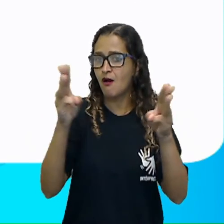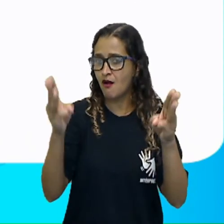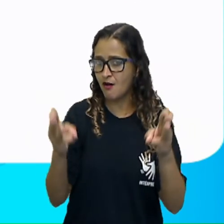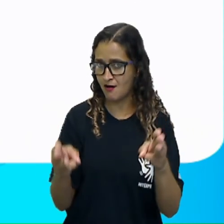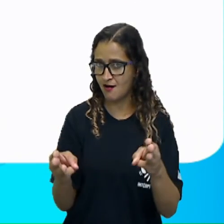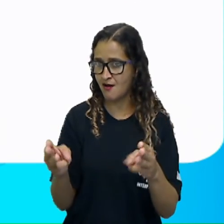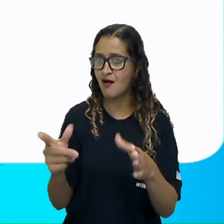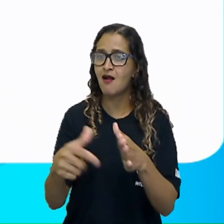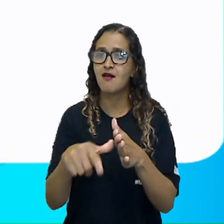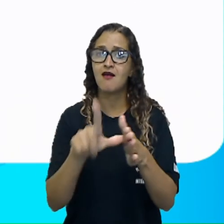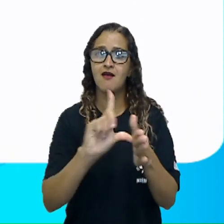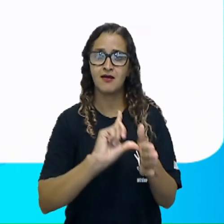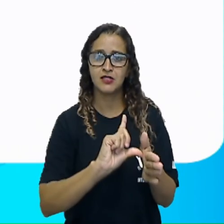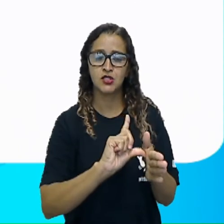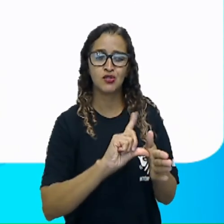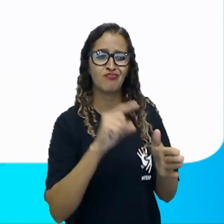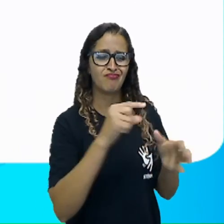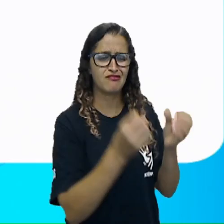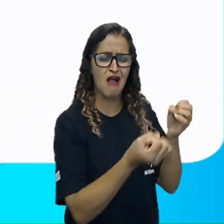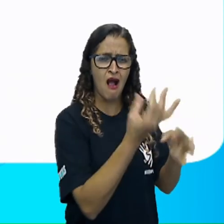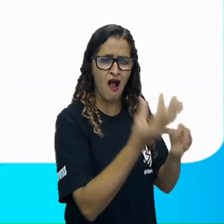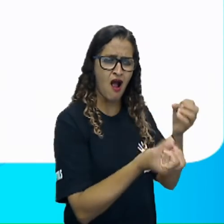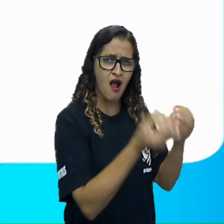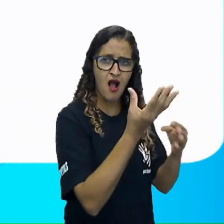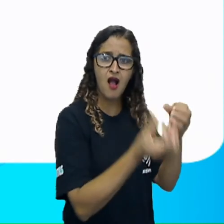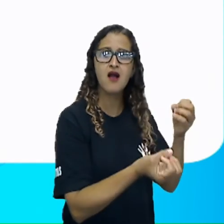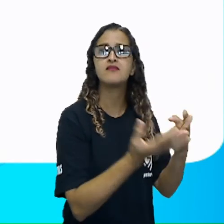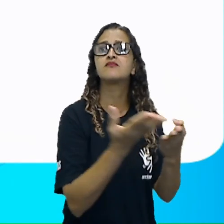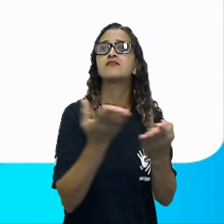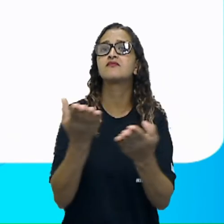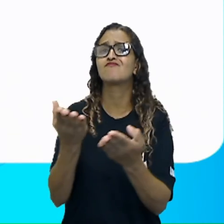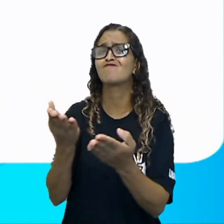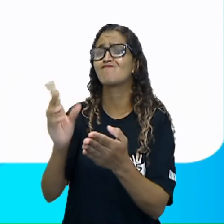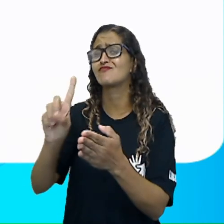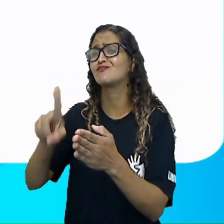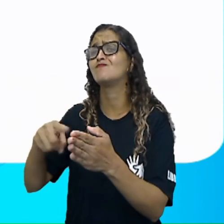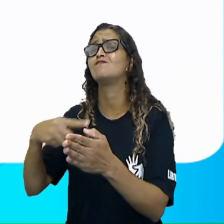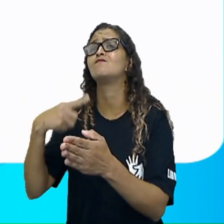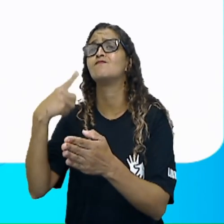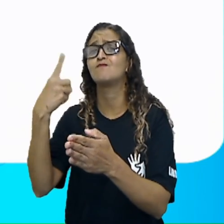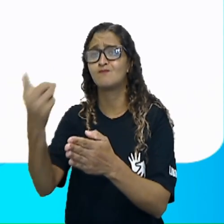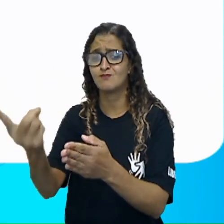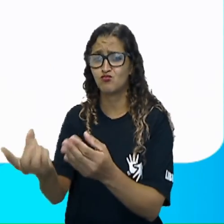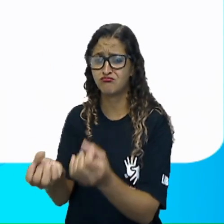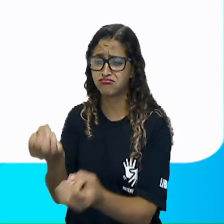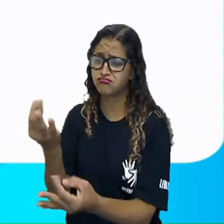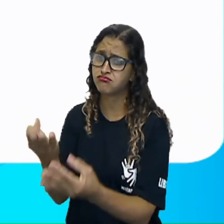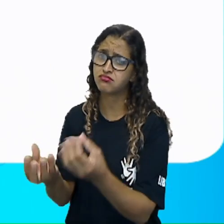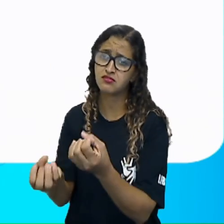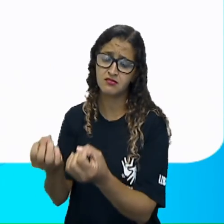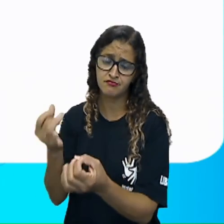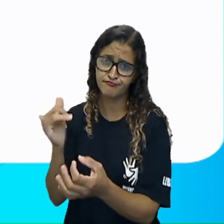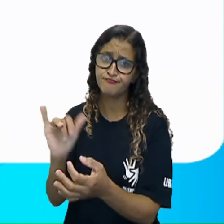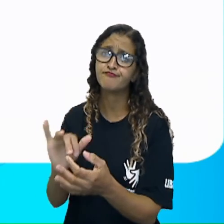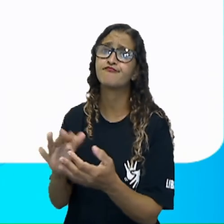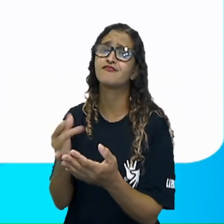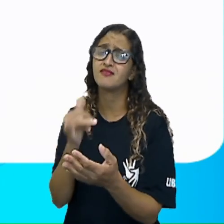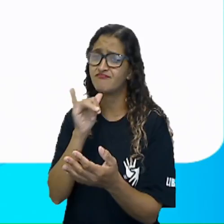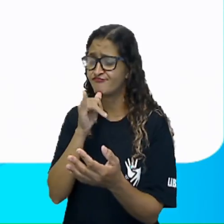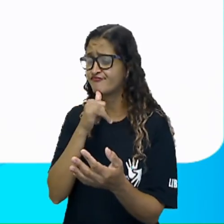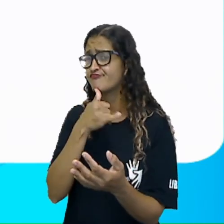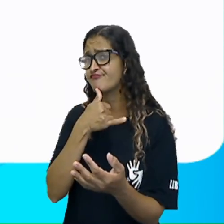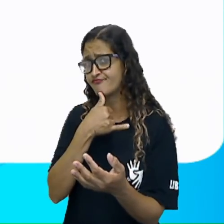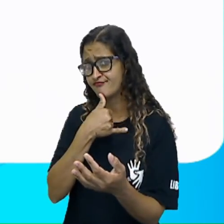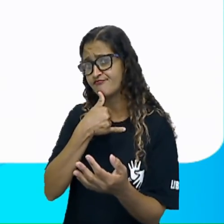museu antes de ser incendiado e a imagem dele após o incêndio. Muito